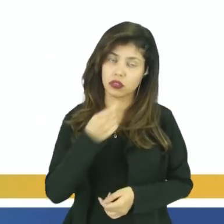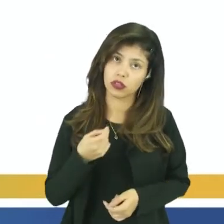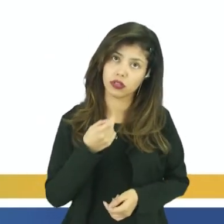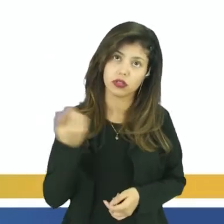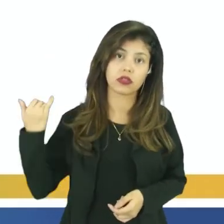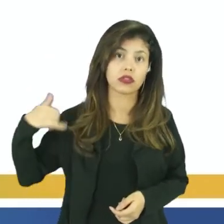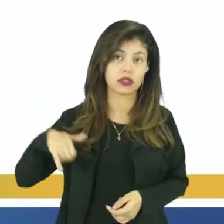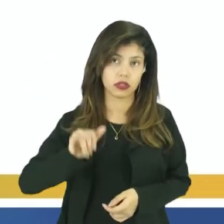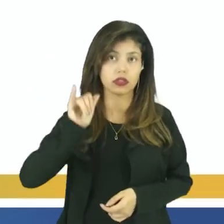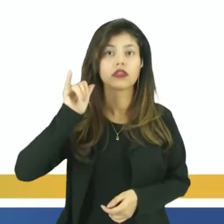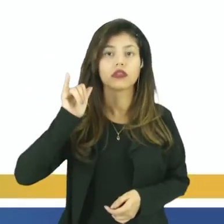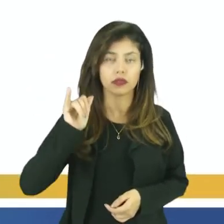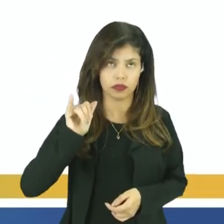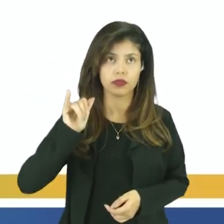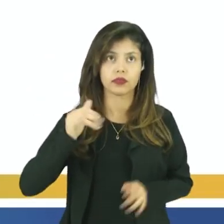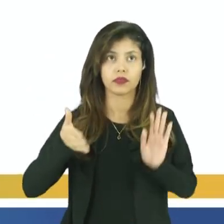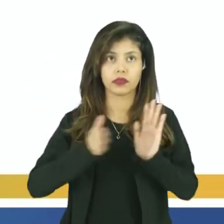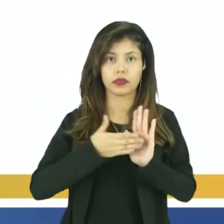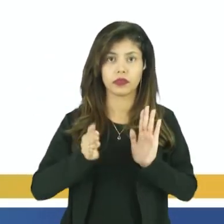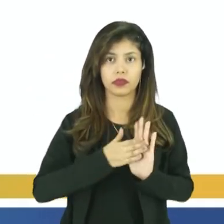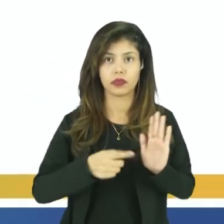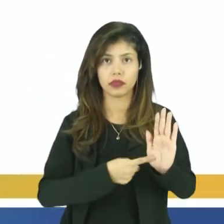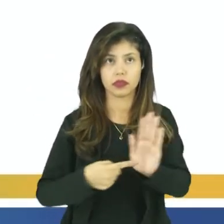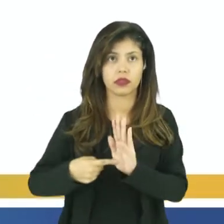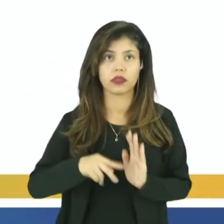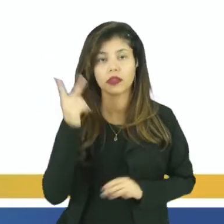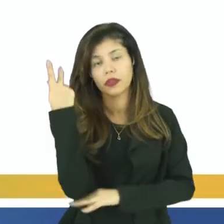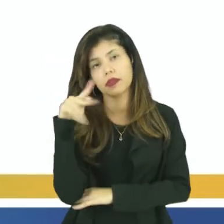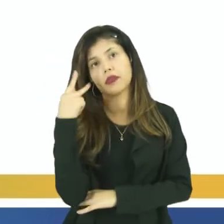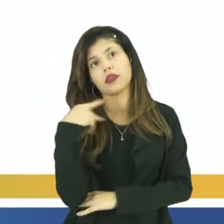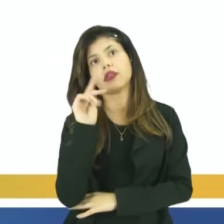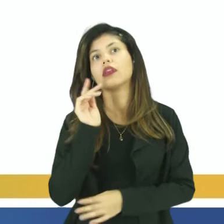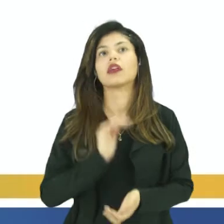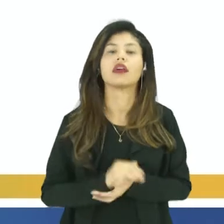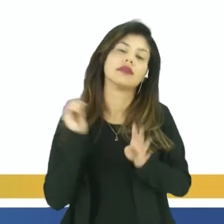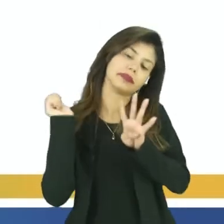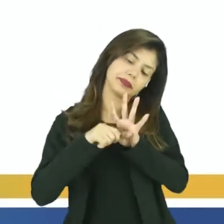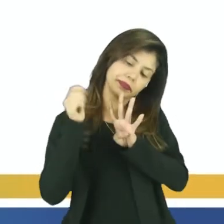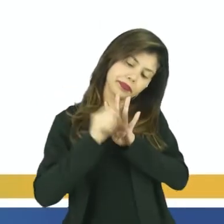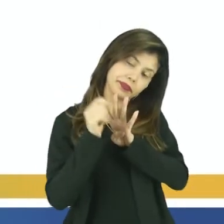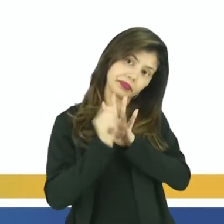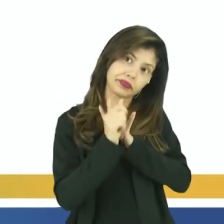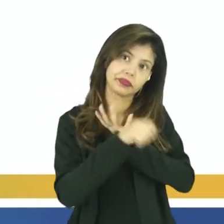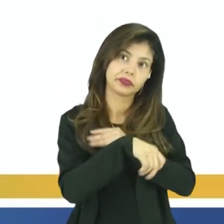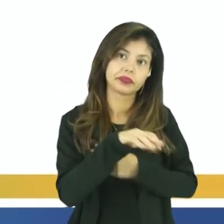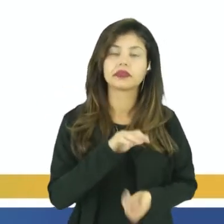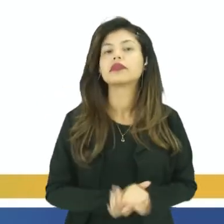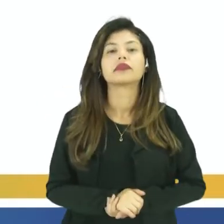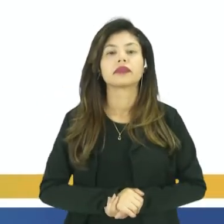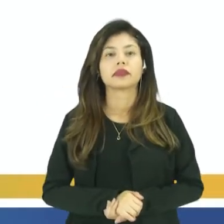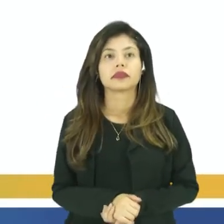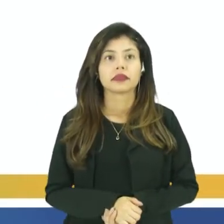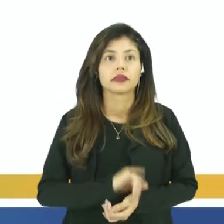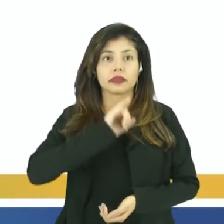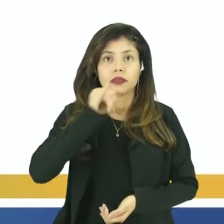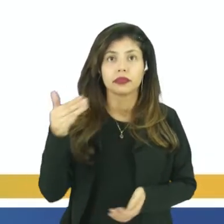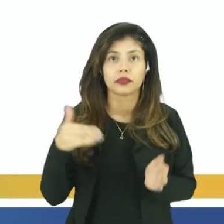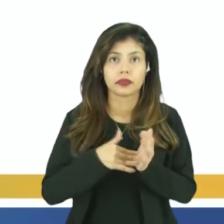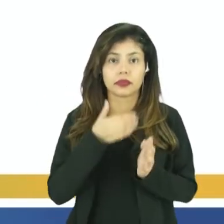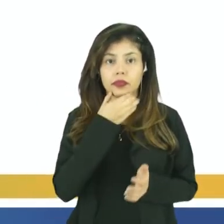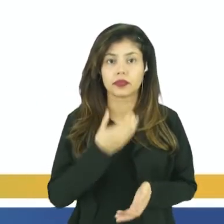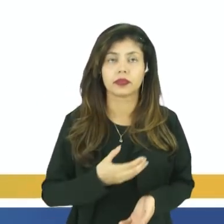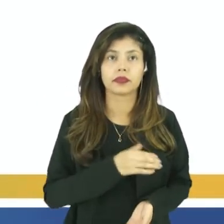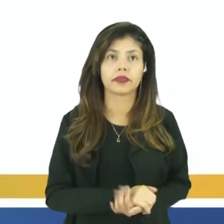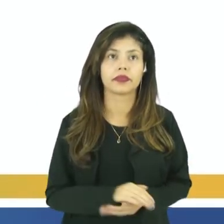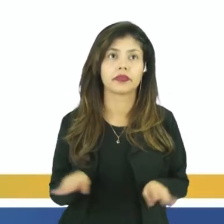X, no eixo do X, que ele está representado aí por períodos mensais, que vai de janeiro a dezembro, e também